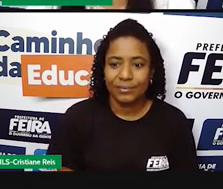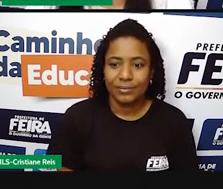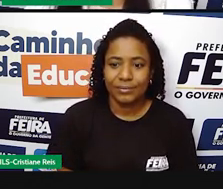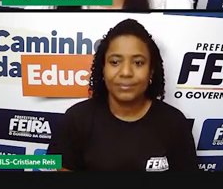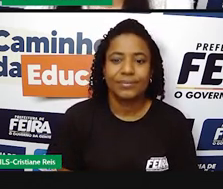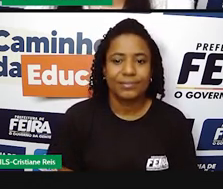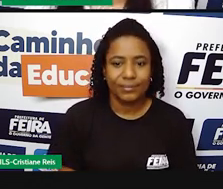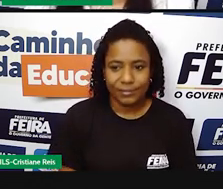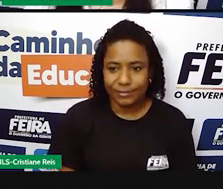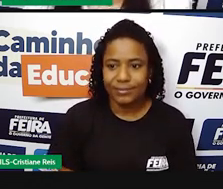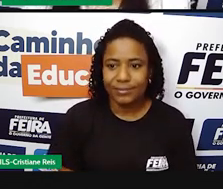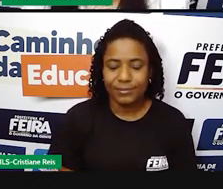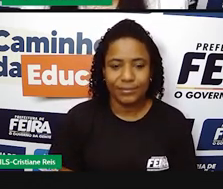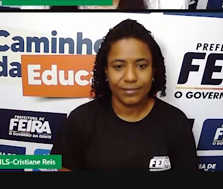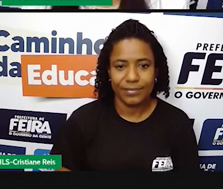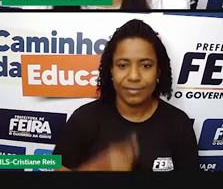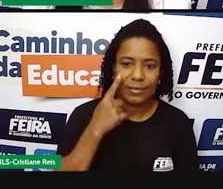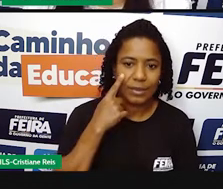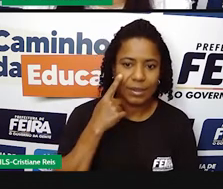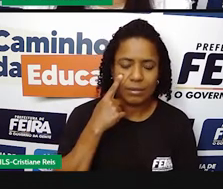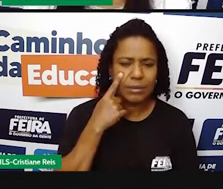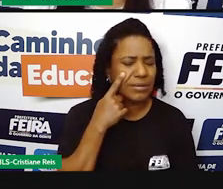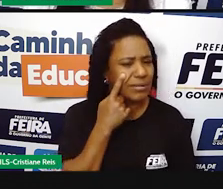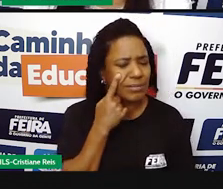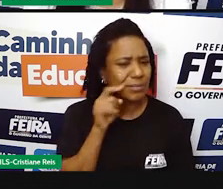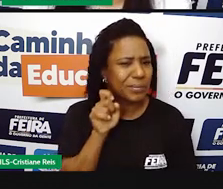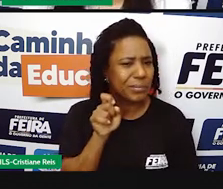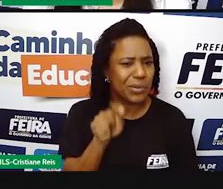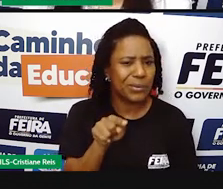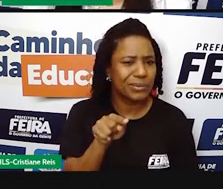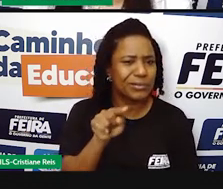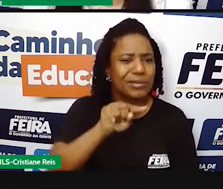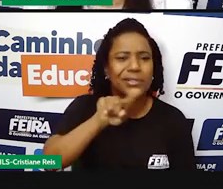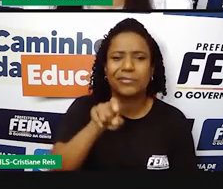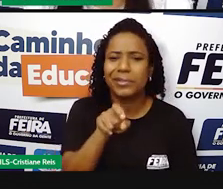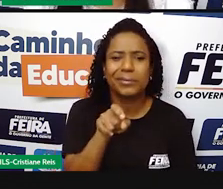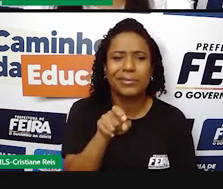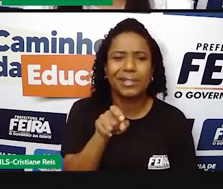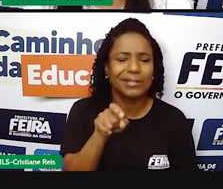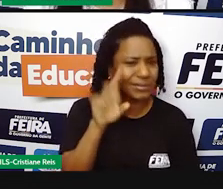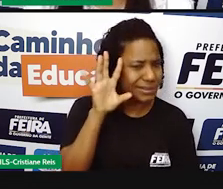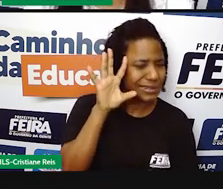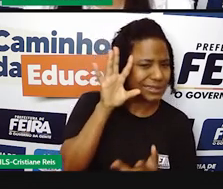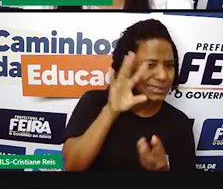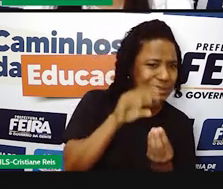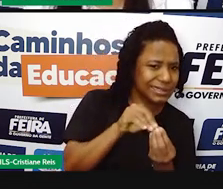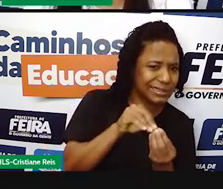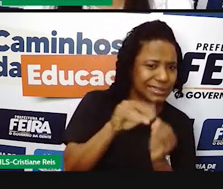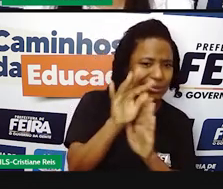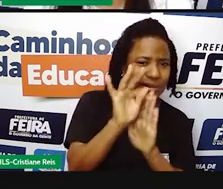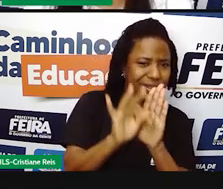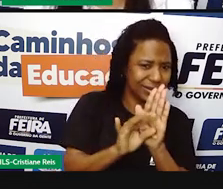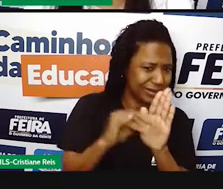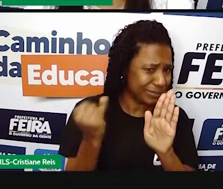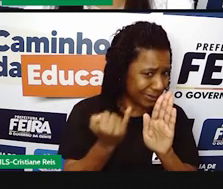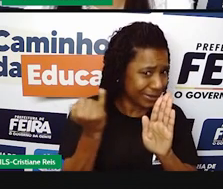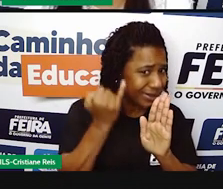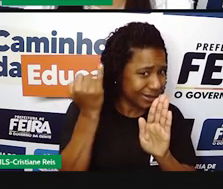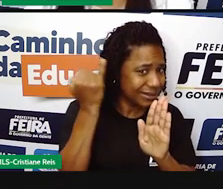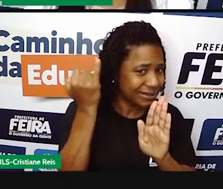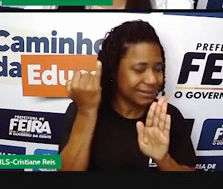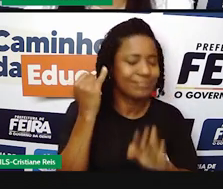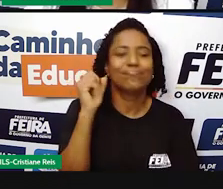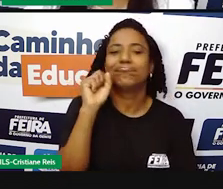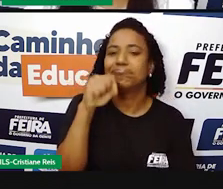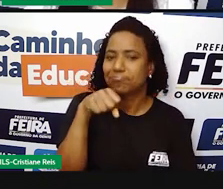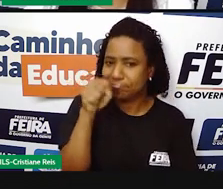Elas fazem alguma diferença na compreensão do texto? Sim, não é? As pontuações, elas são usadas porque